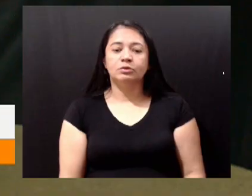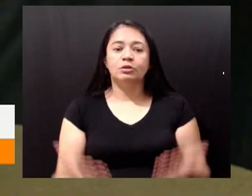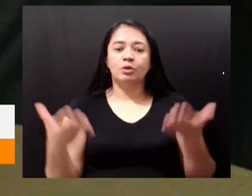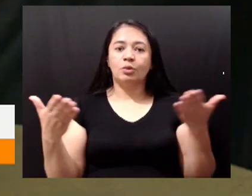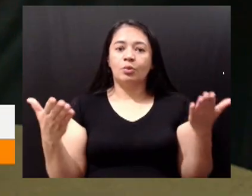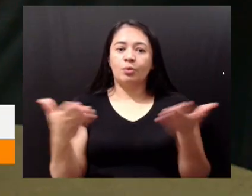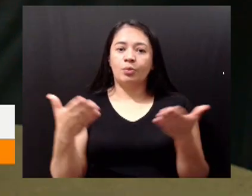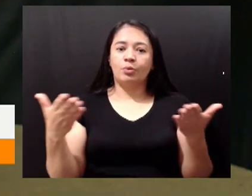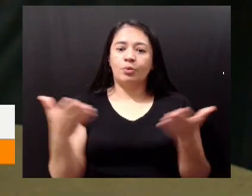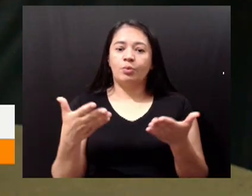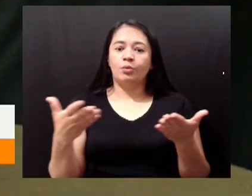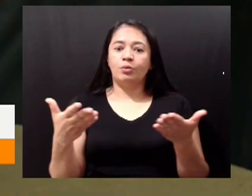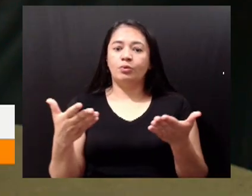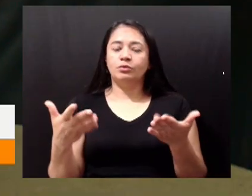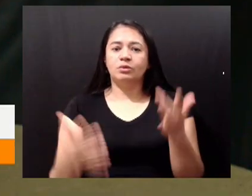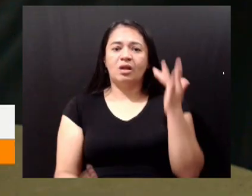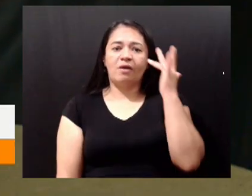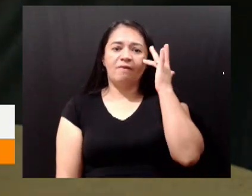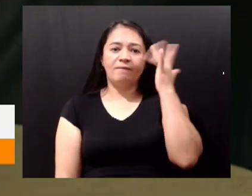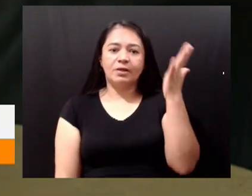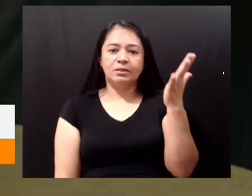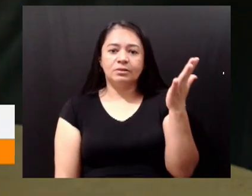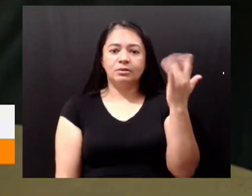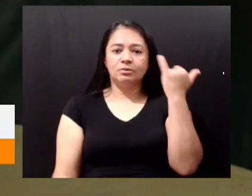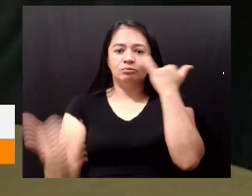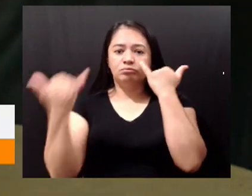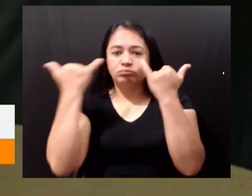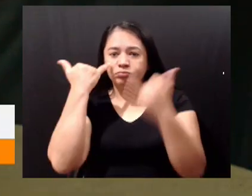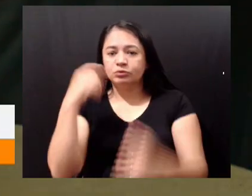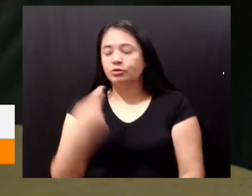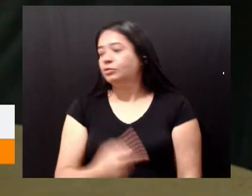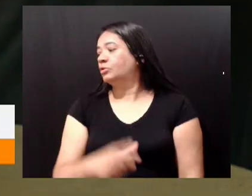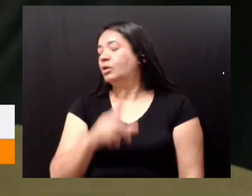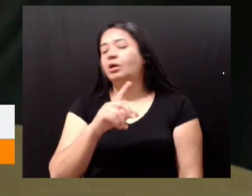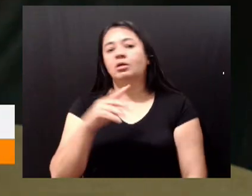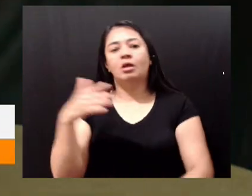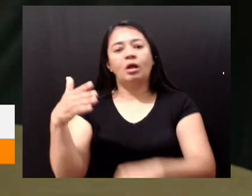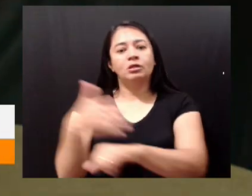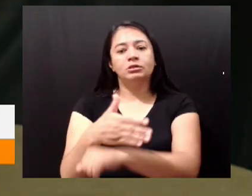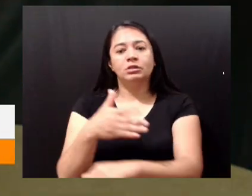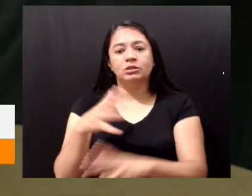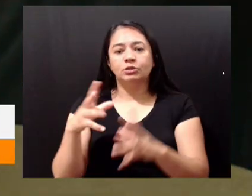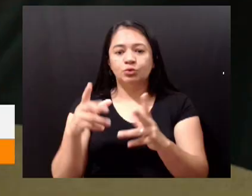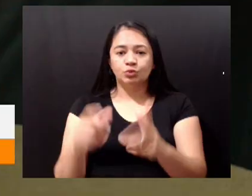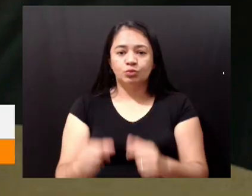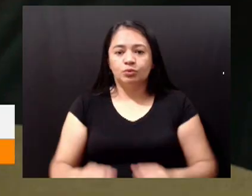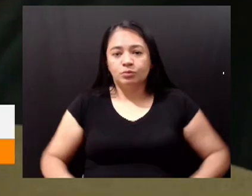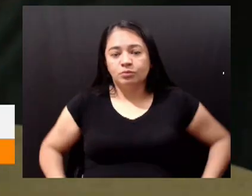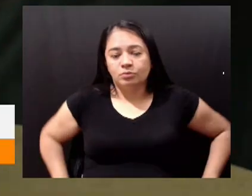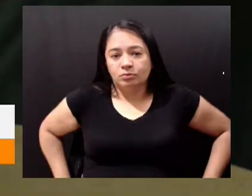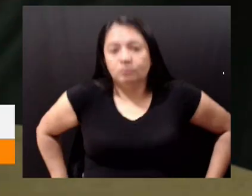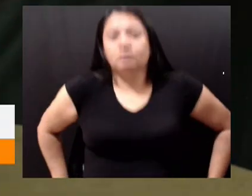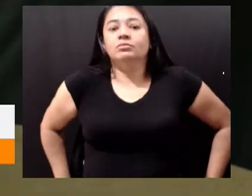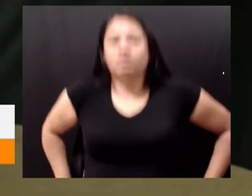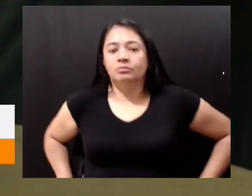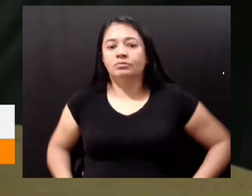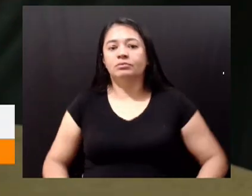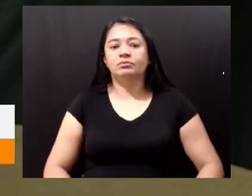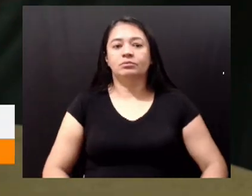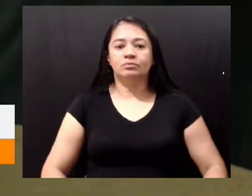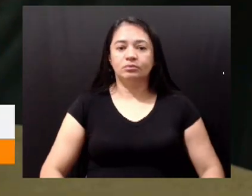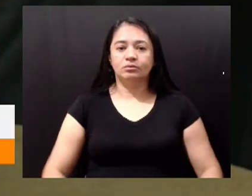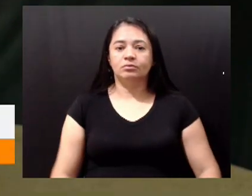a facilidade da informação, a gente tem acesso a tudo que a gente quiser, né, inclusive acesso ao doutor